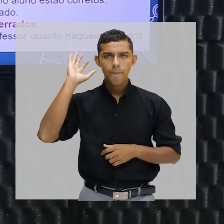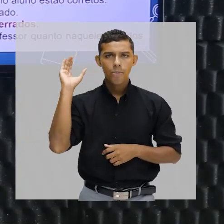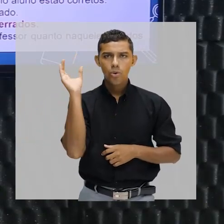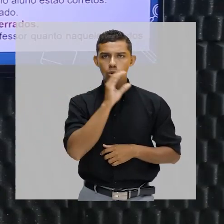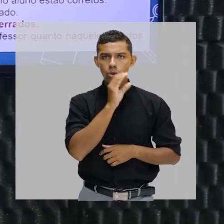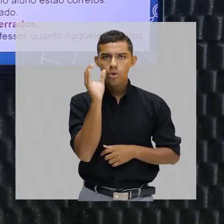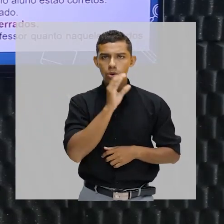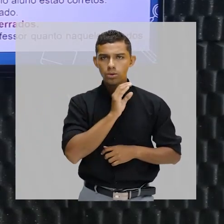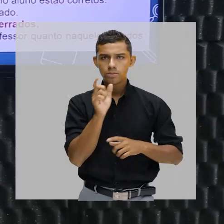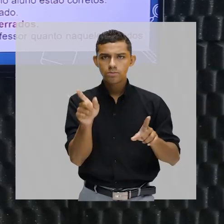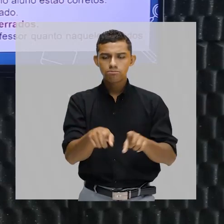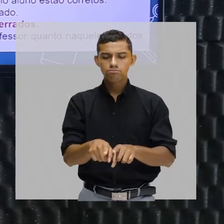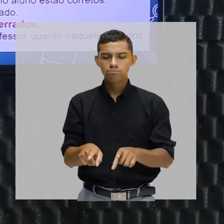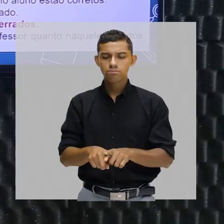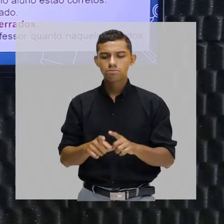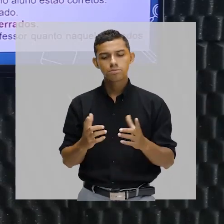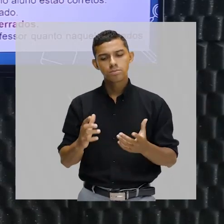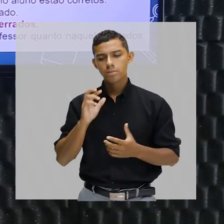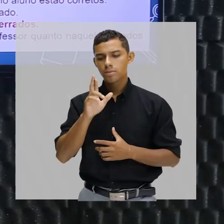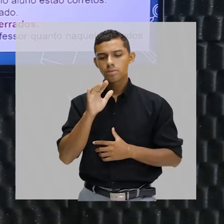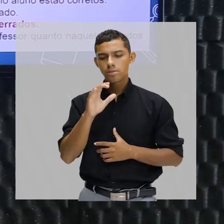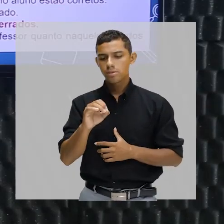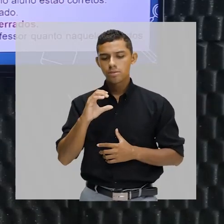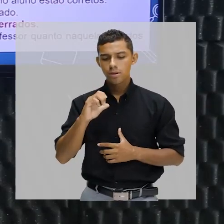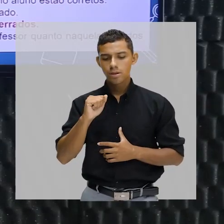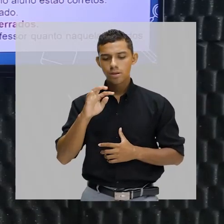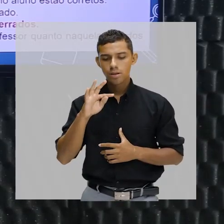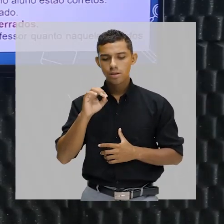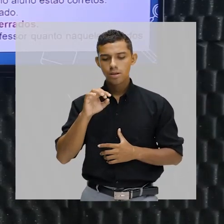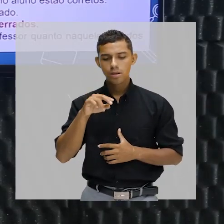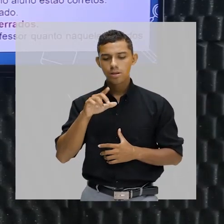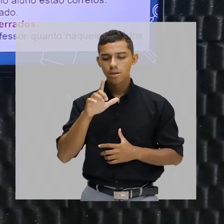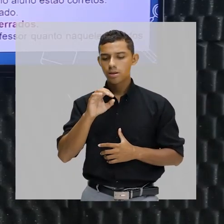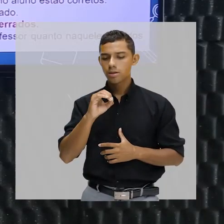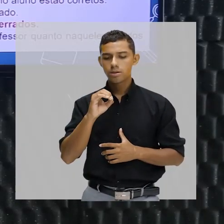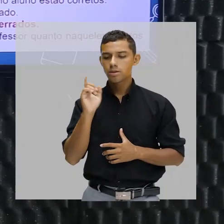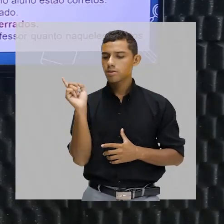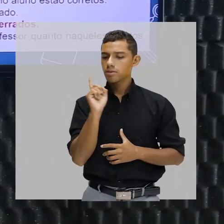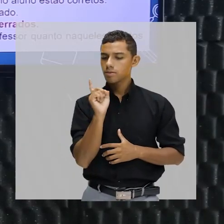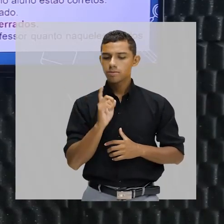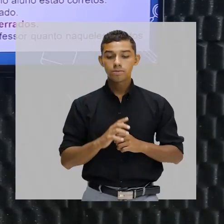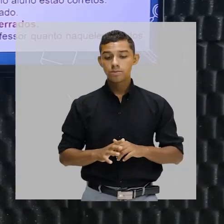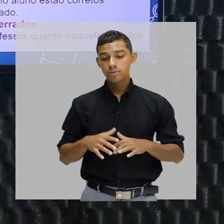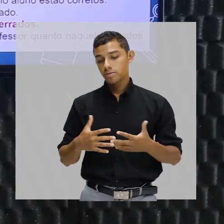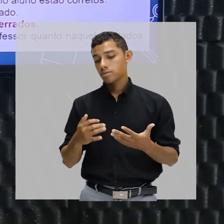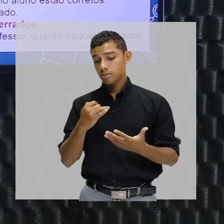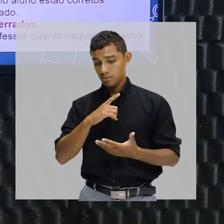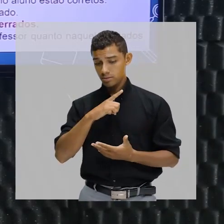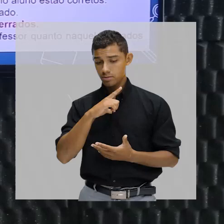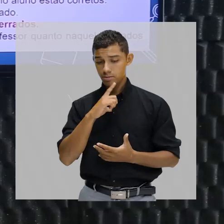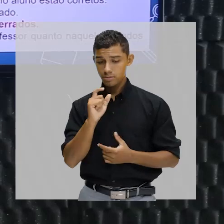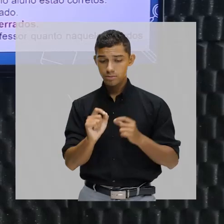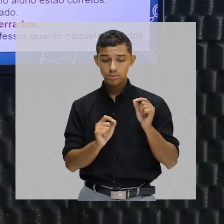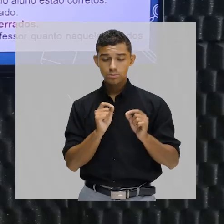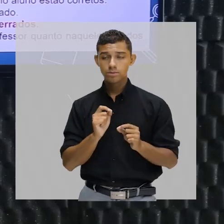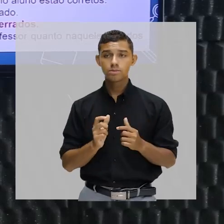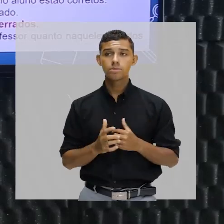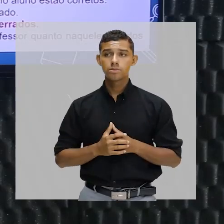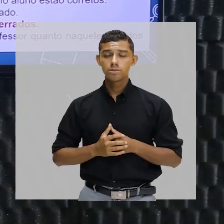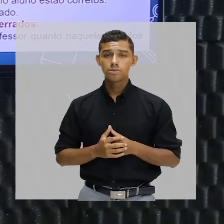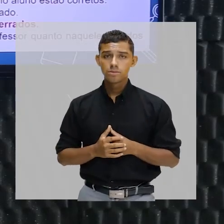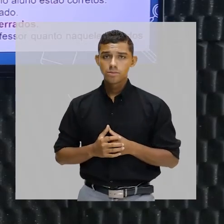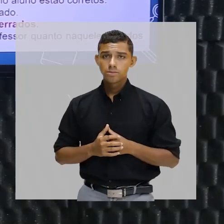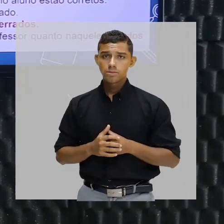raio. Mas o raio catódico não, tá ok? Então nós temos ali a